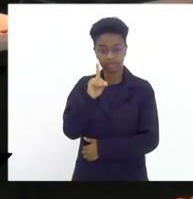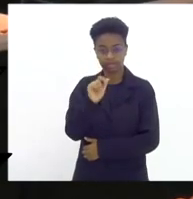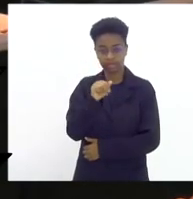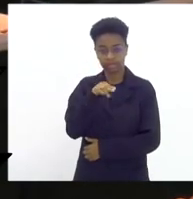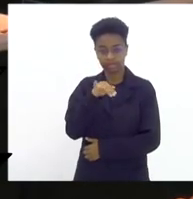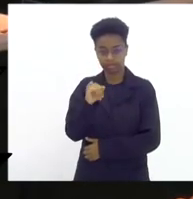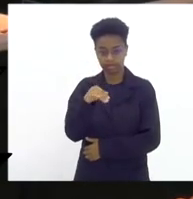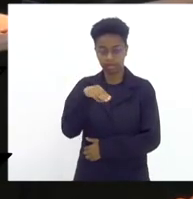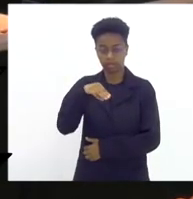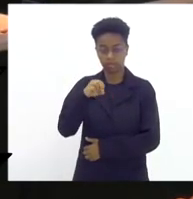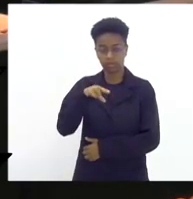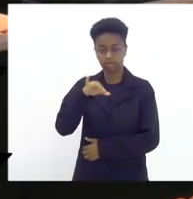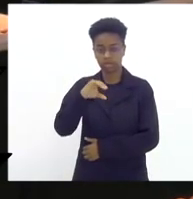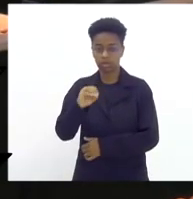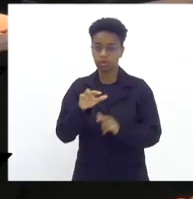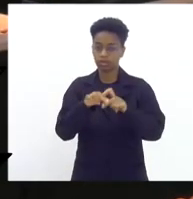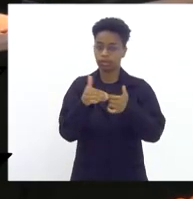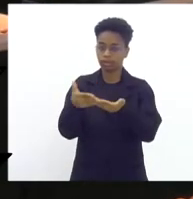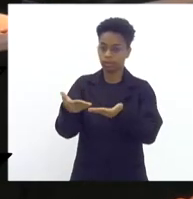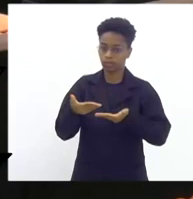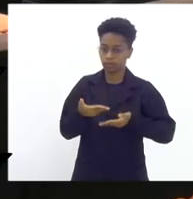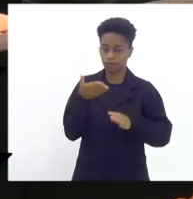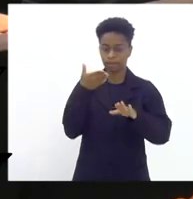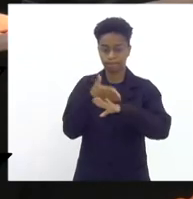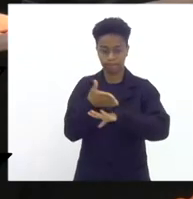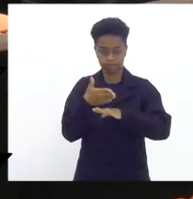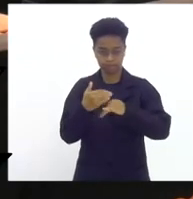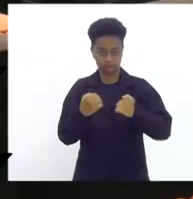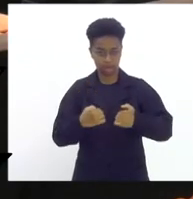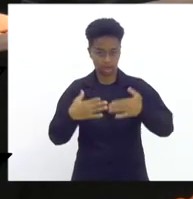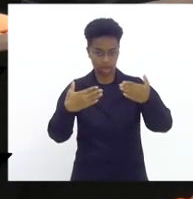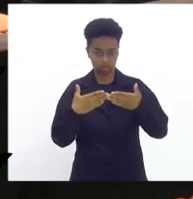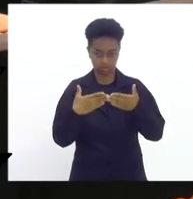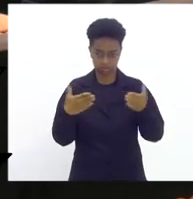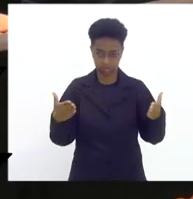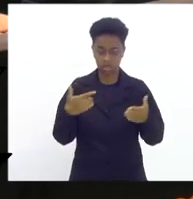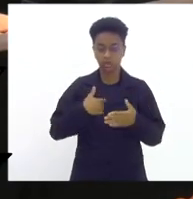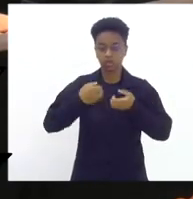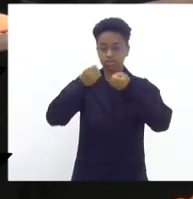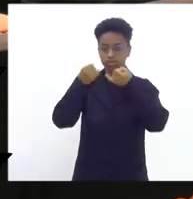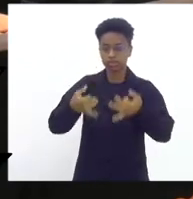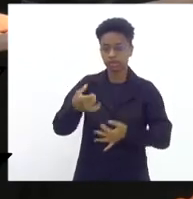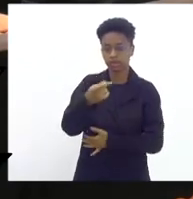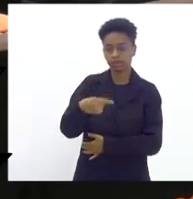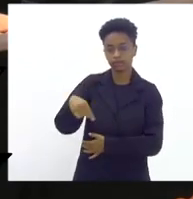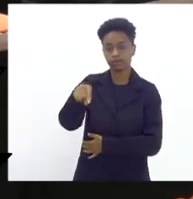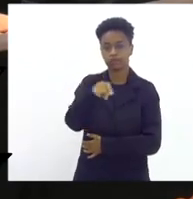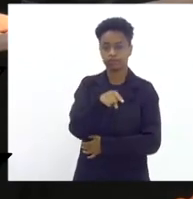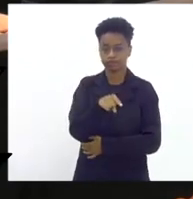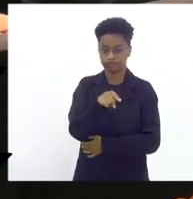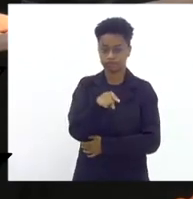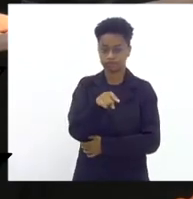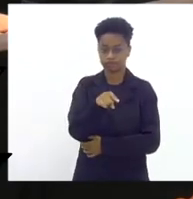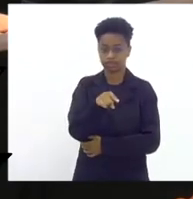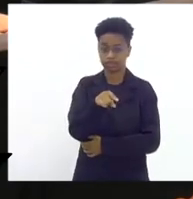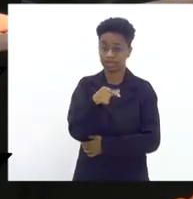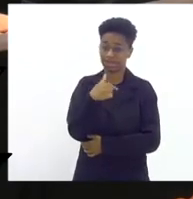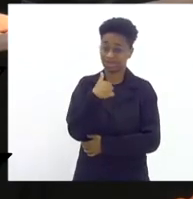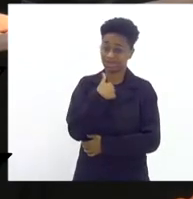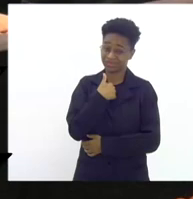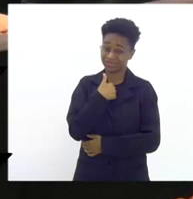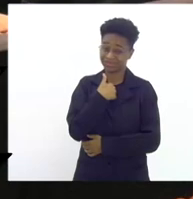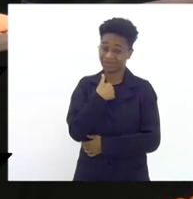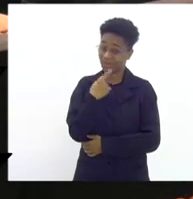pelo convite para participar desta audiência vou explicar vocês que cometerem uma